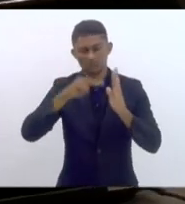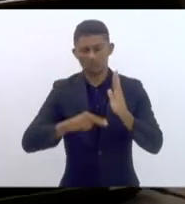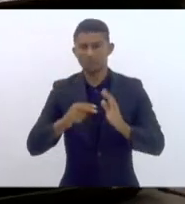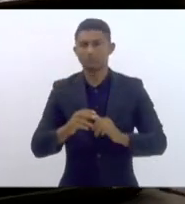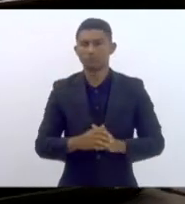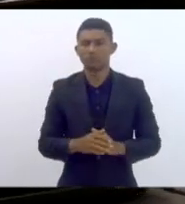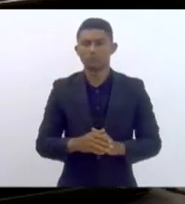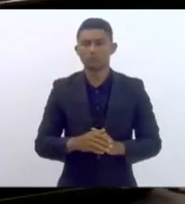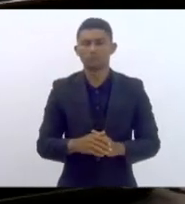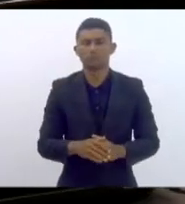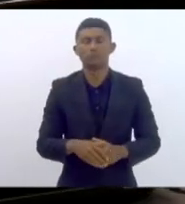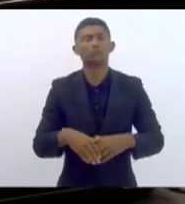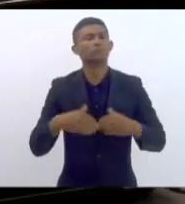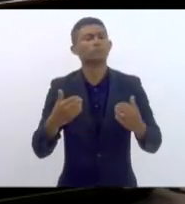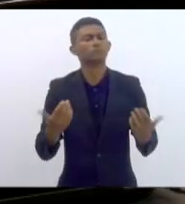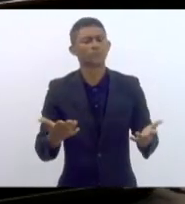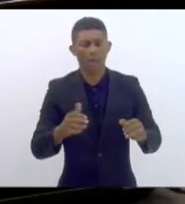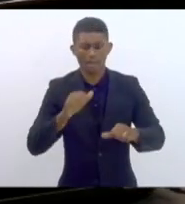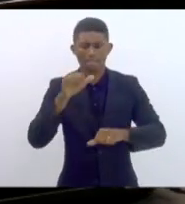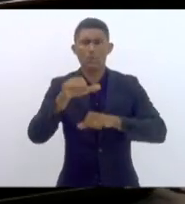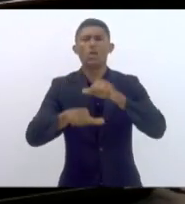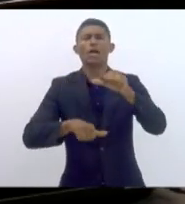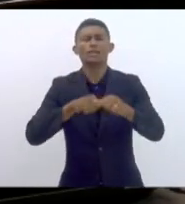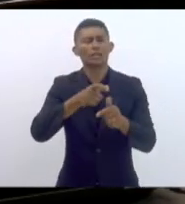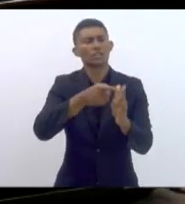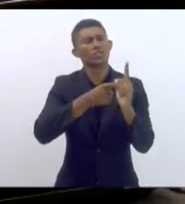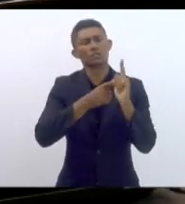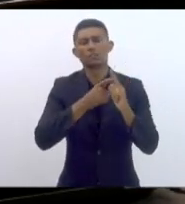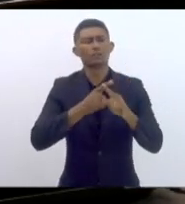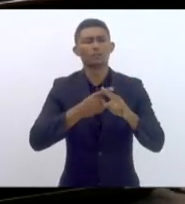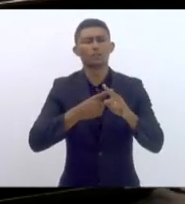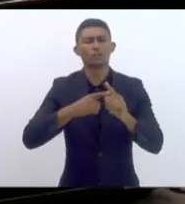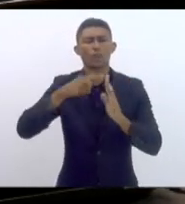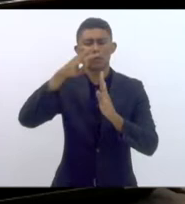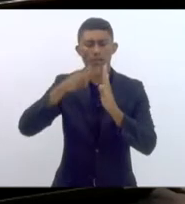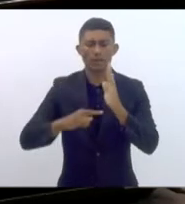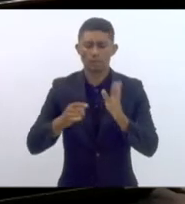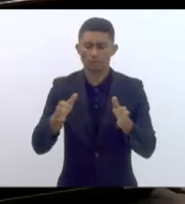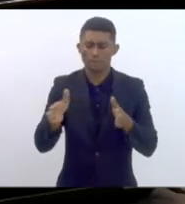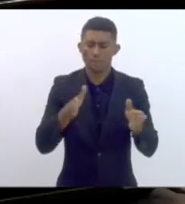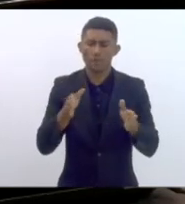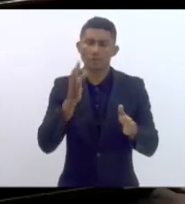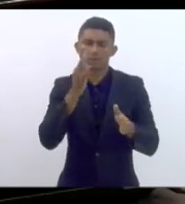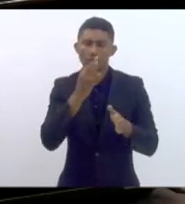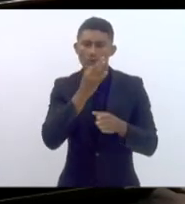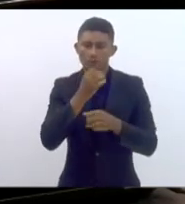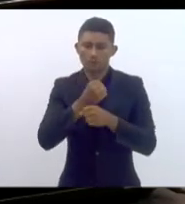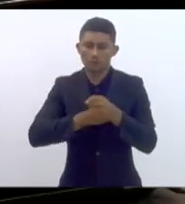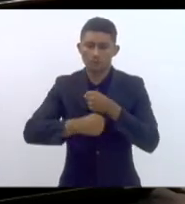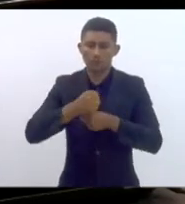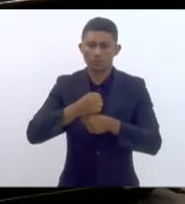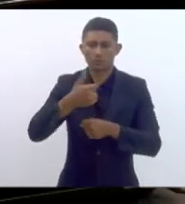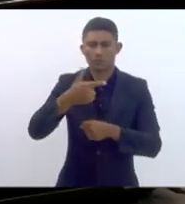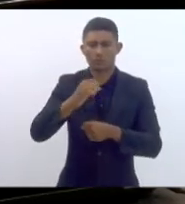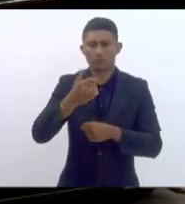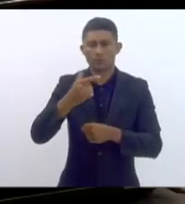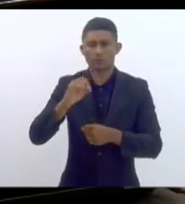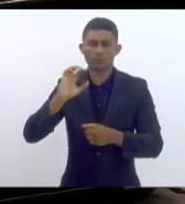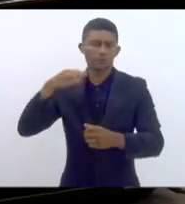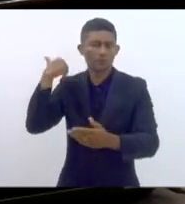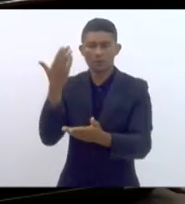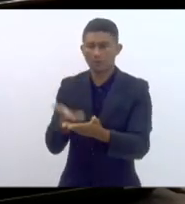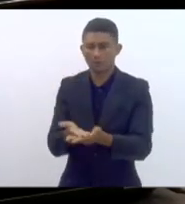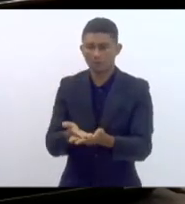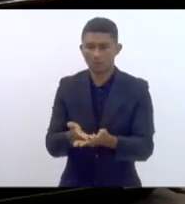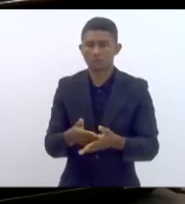seria a alteração apresentada no estoque da dívida por contrato no que tange o período de setembro de 20 até a presente data.